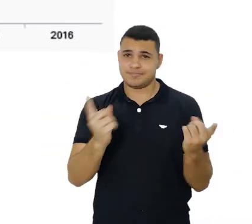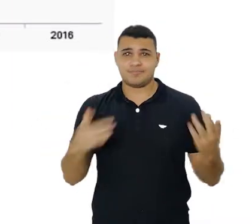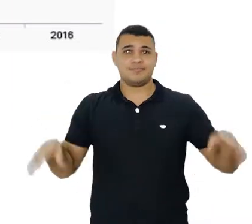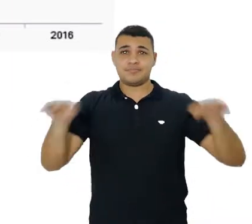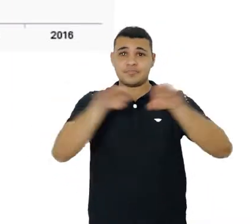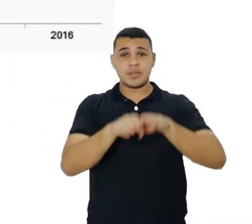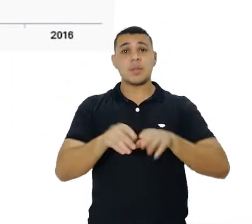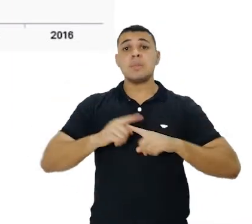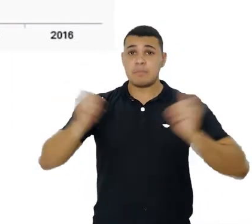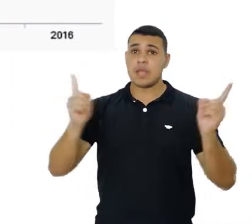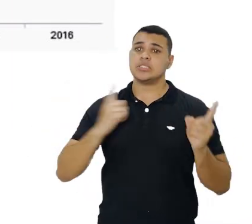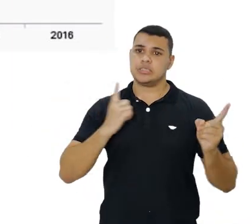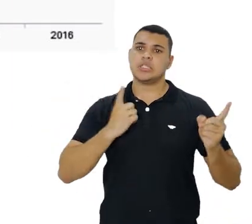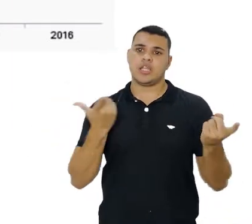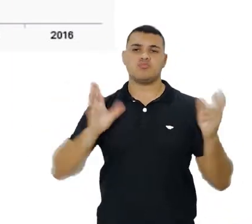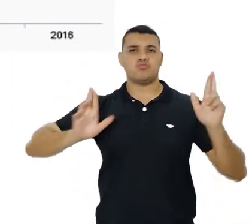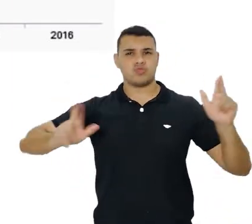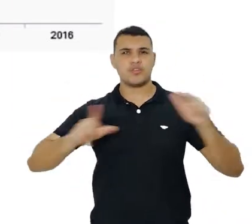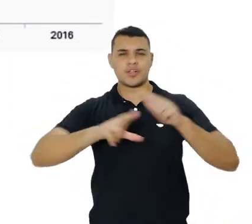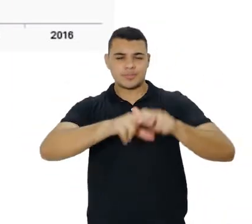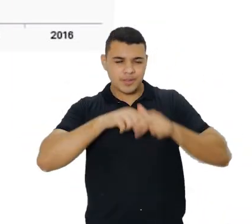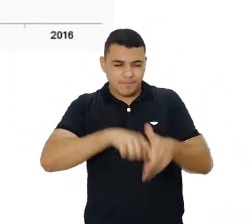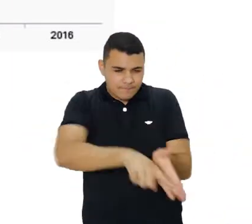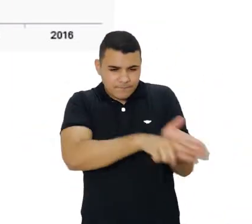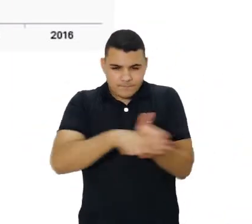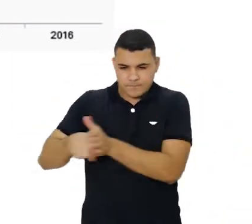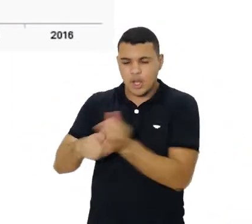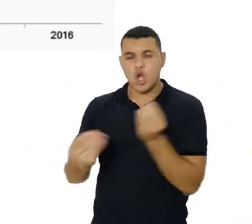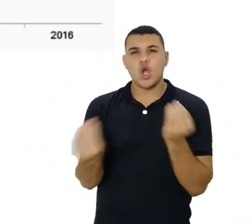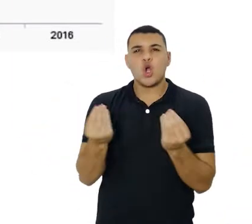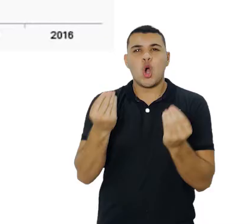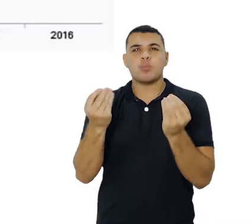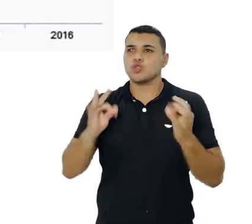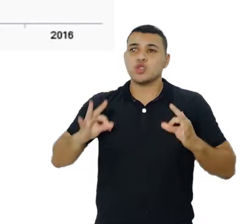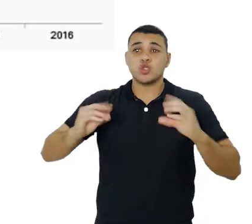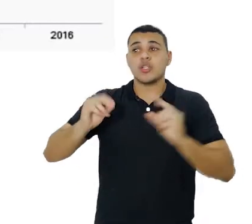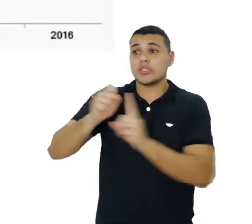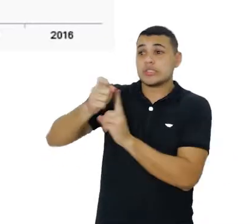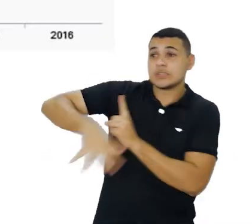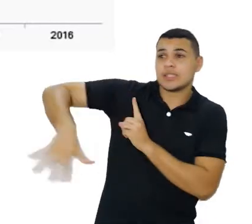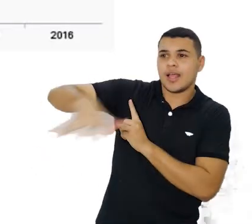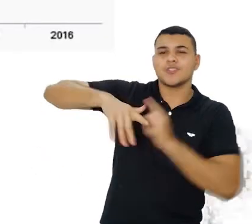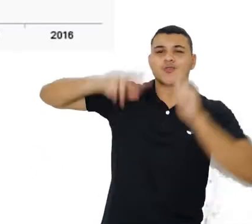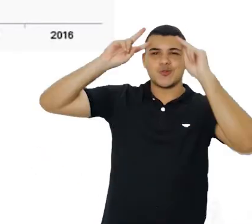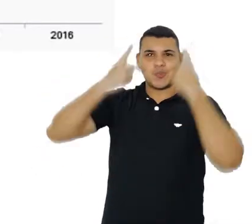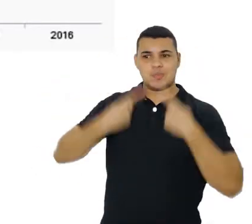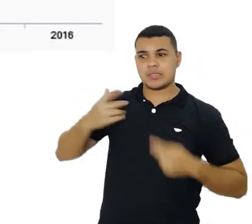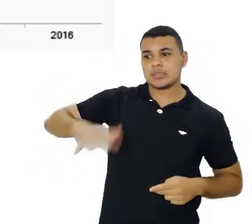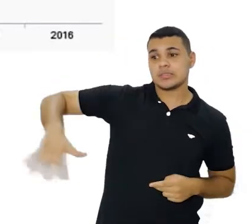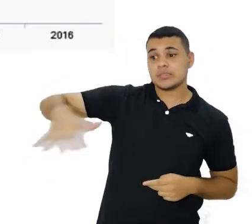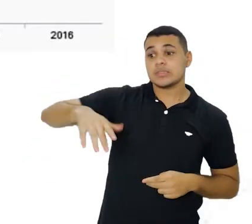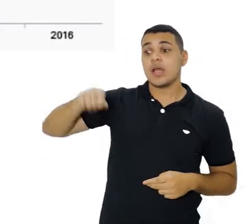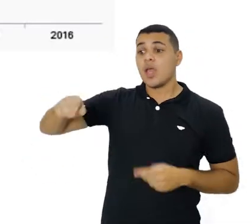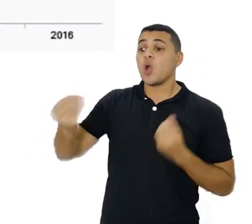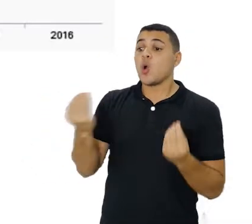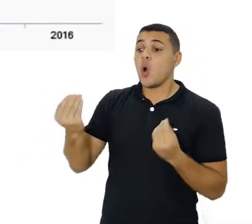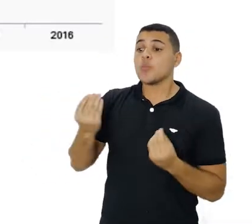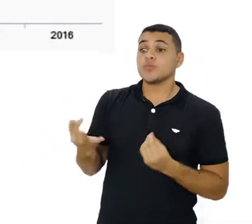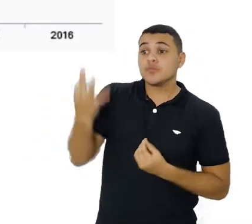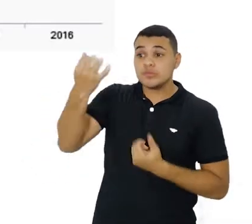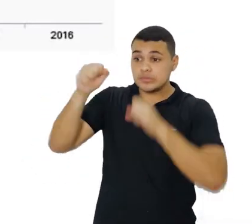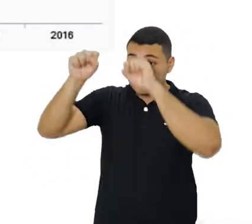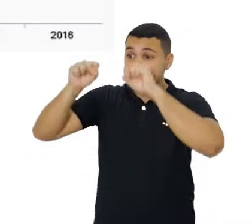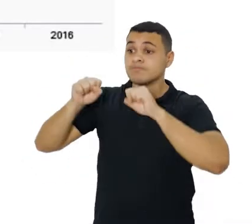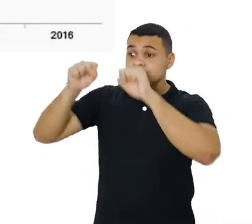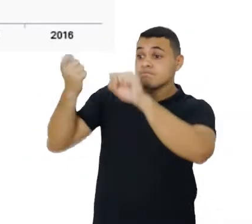mas mantendo, né, uma diferença que é observada em praticamente todas as populações humanas, as expectativas de